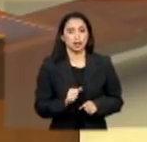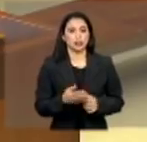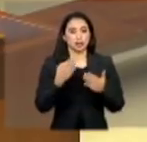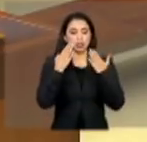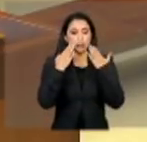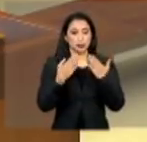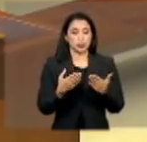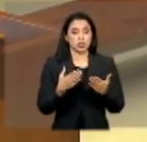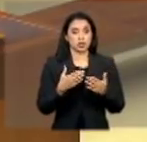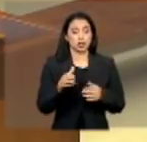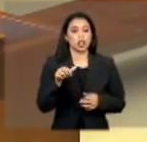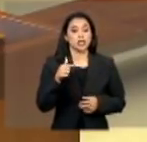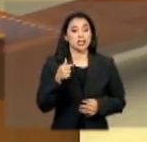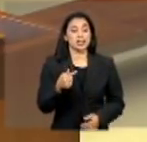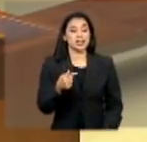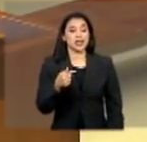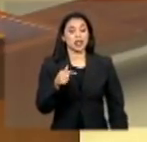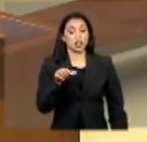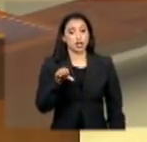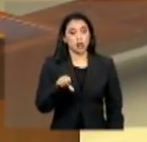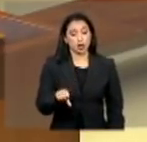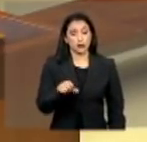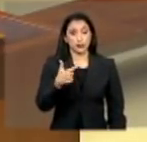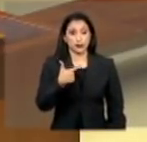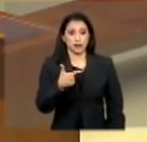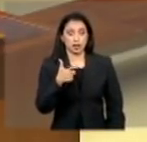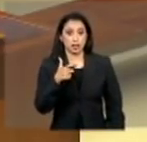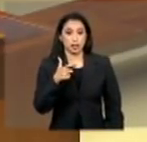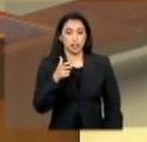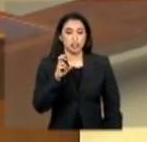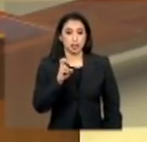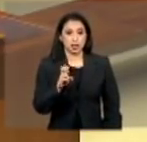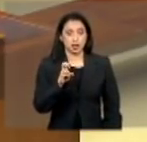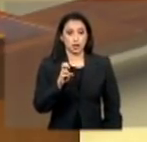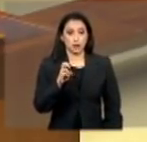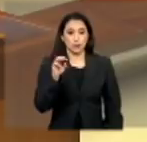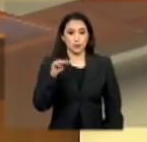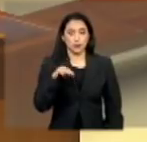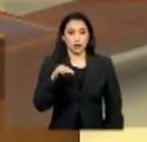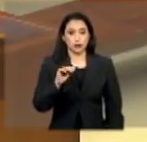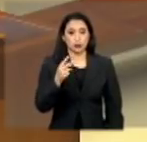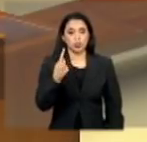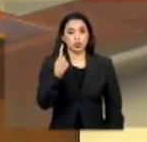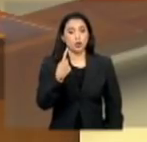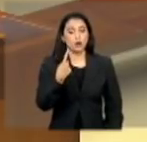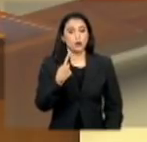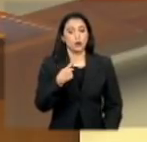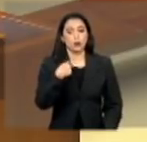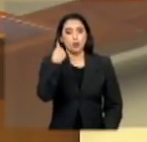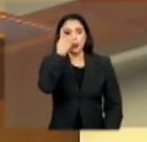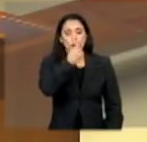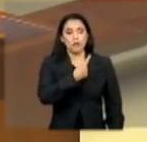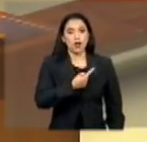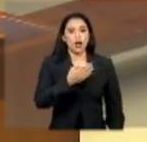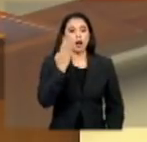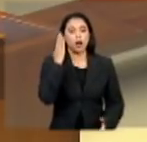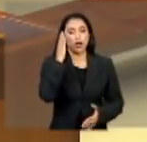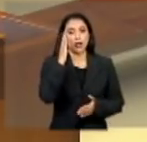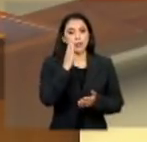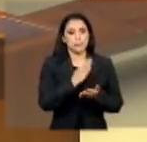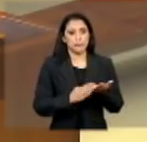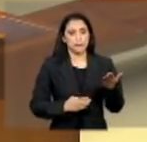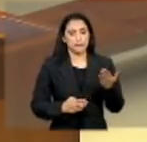19 horas e 25 minutos dos cerca de uma hora e meia depois que eventualmente alguém poderia